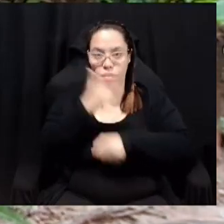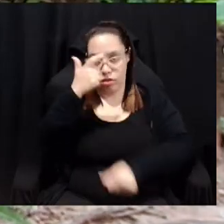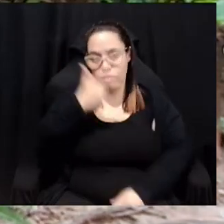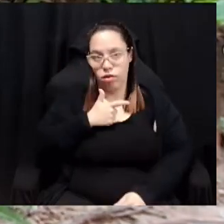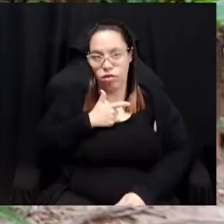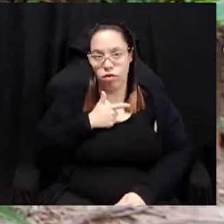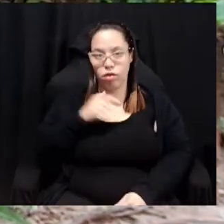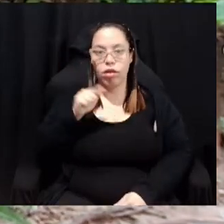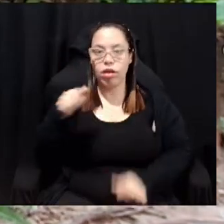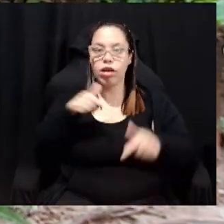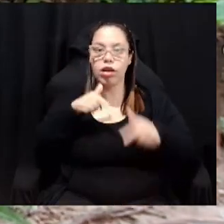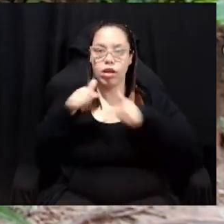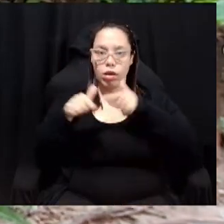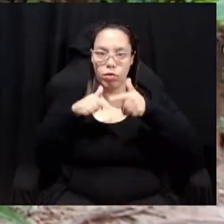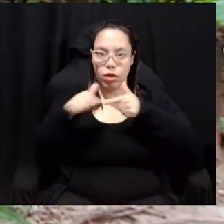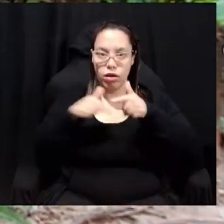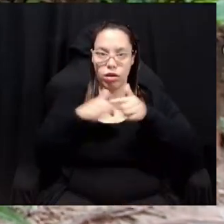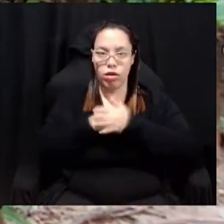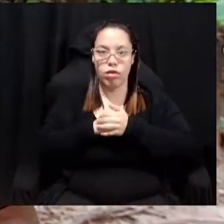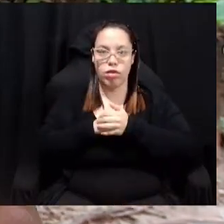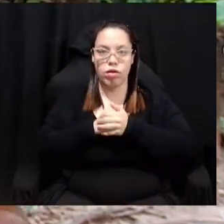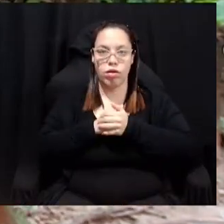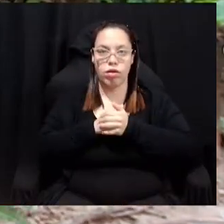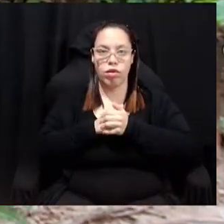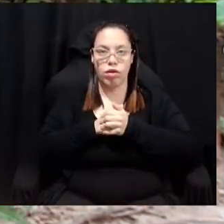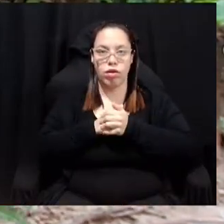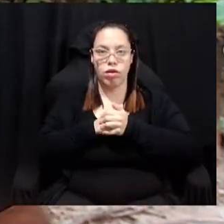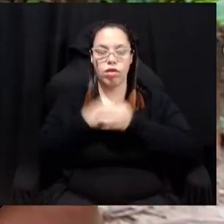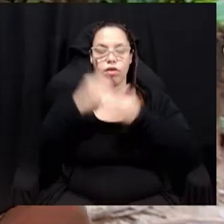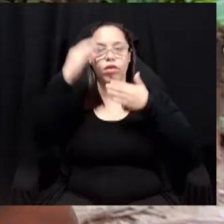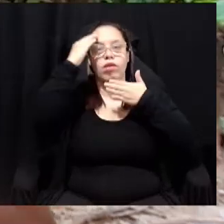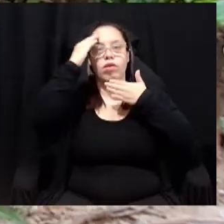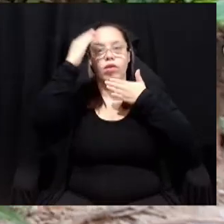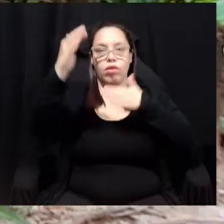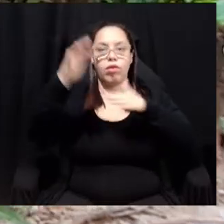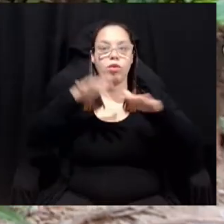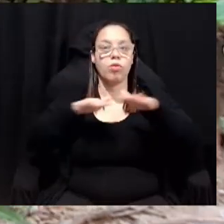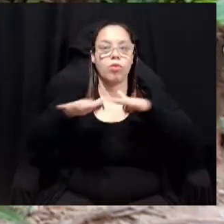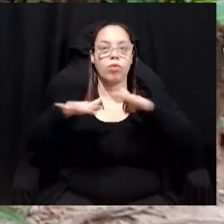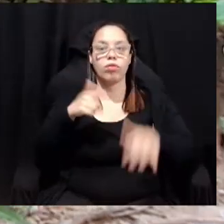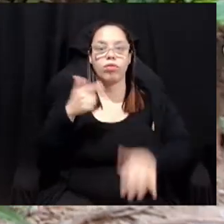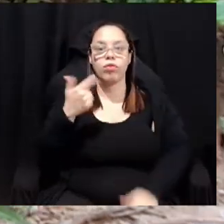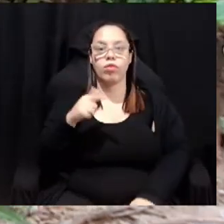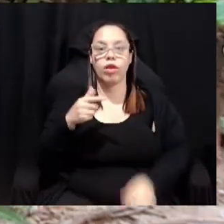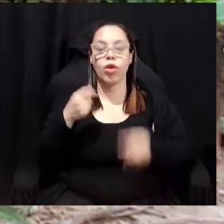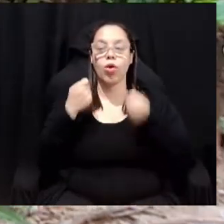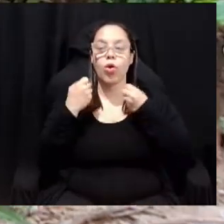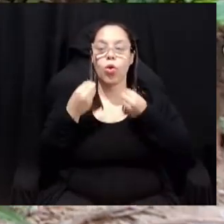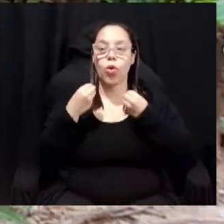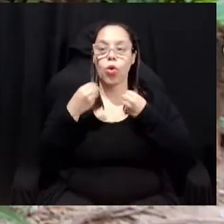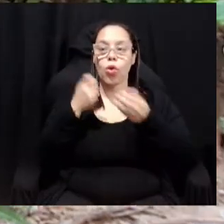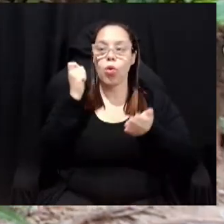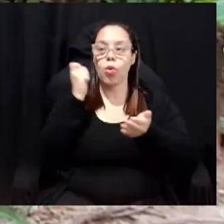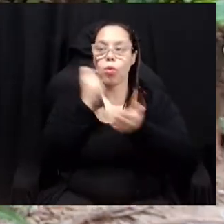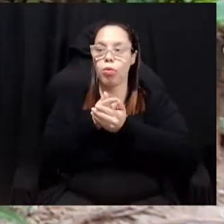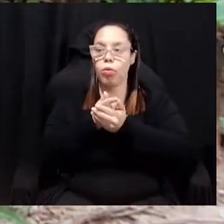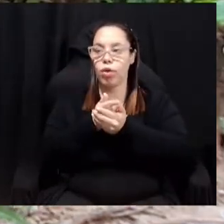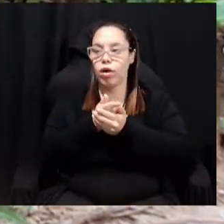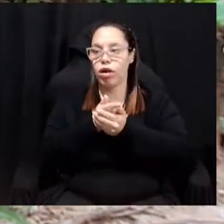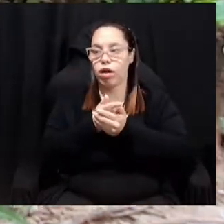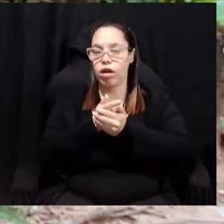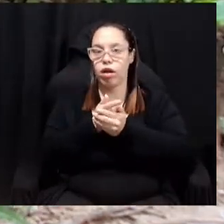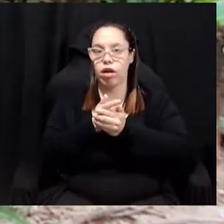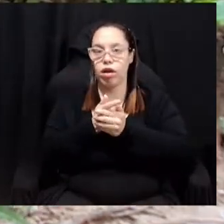trabalho, eles eram gratos pelo momento que tinham, mas não tinham como pagar. Eles sabiam que o trabalho tinha um